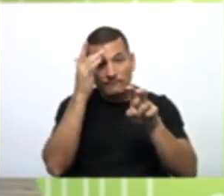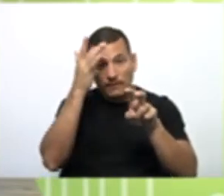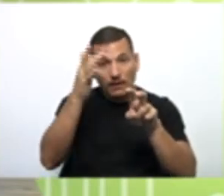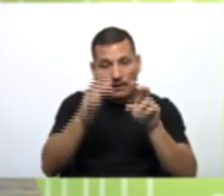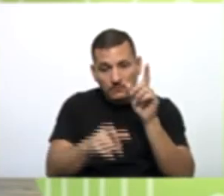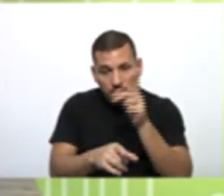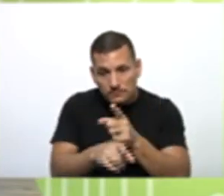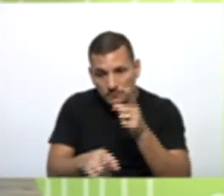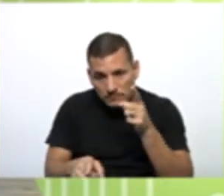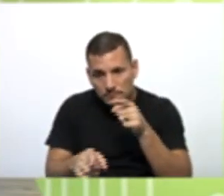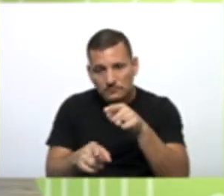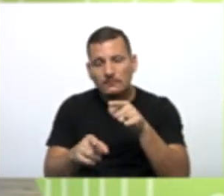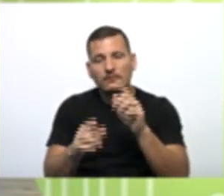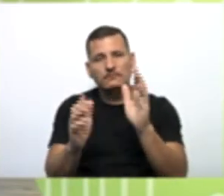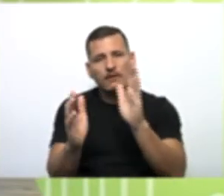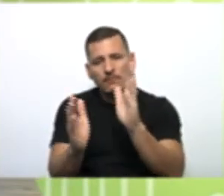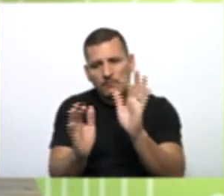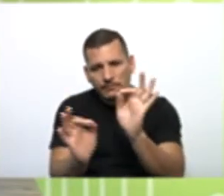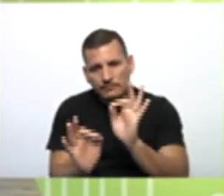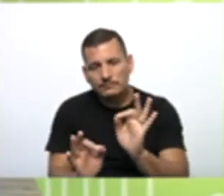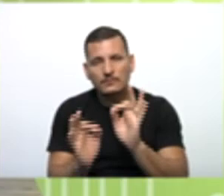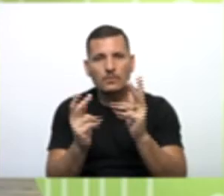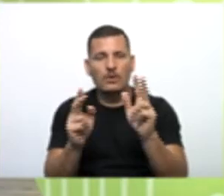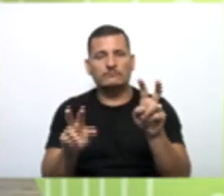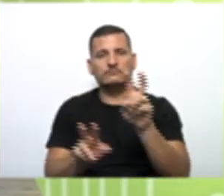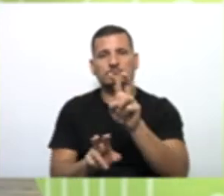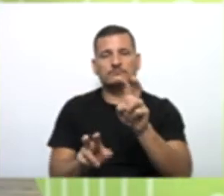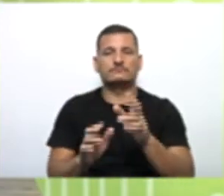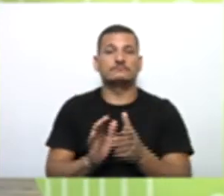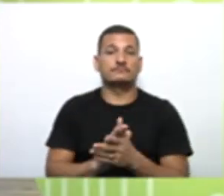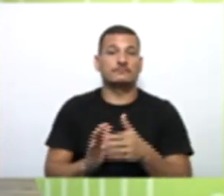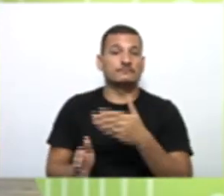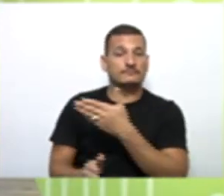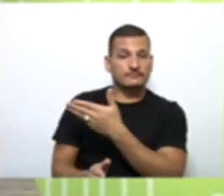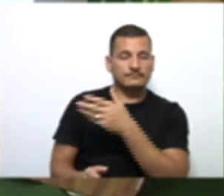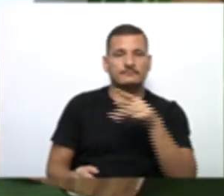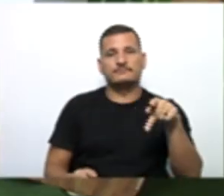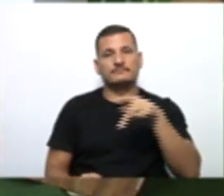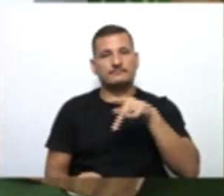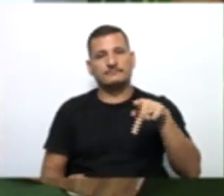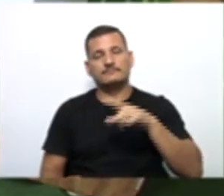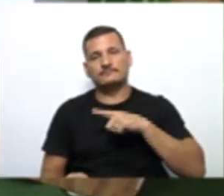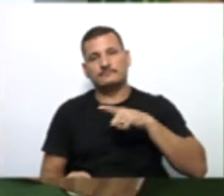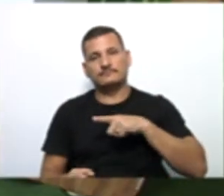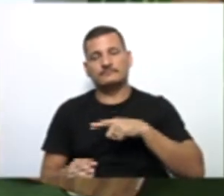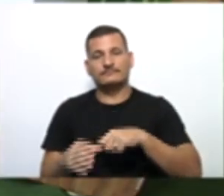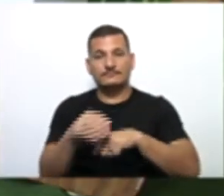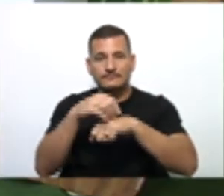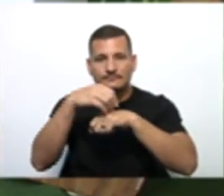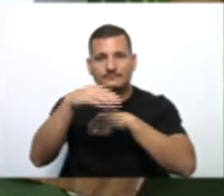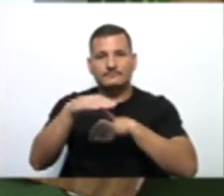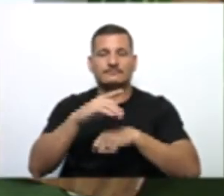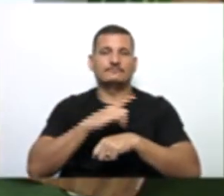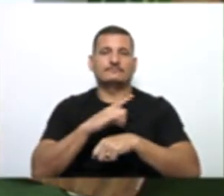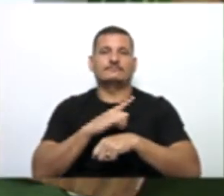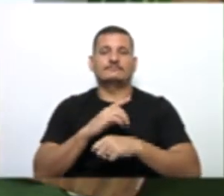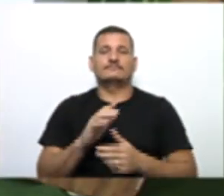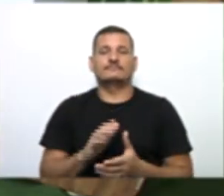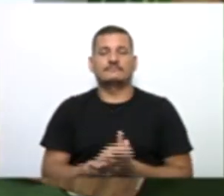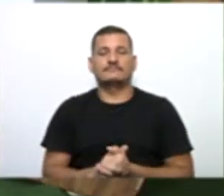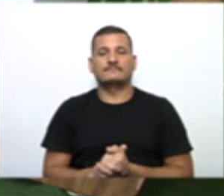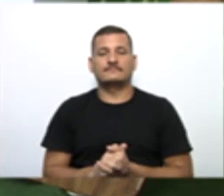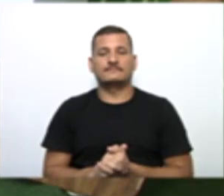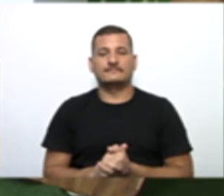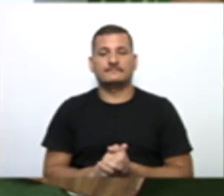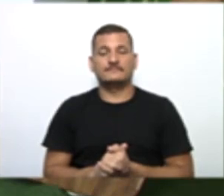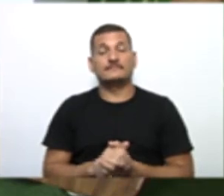separarem elas para fazer a formatação conforme citação. E o professor Cássio tem uma dica quando acontecer alguma coisa desse tipo, não é, professor Cássio? Claro, professora.